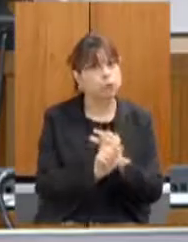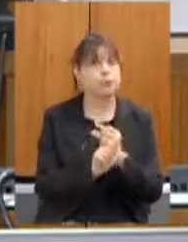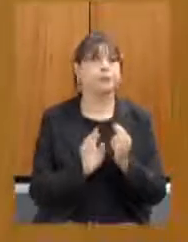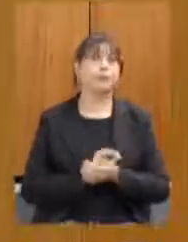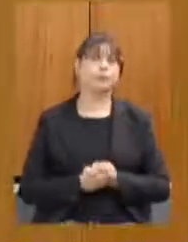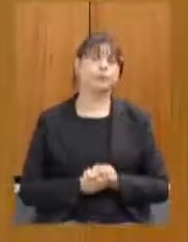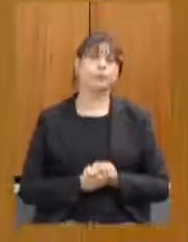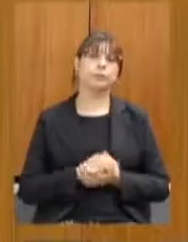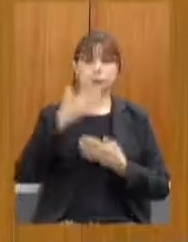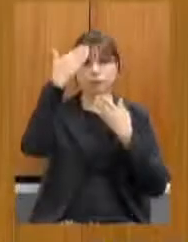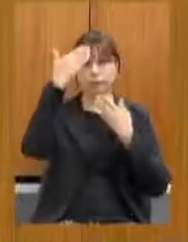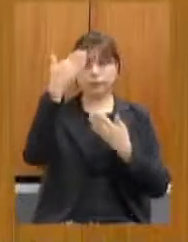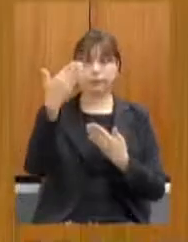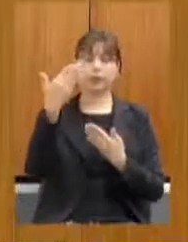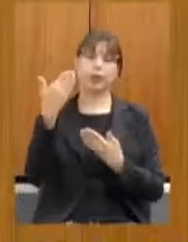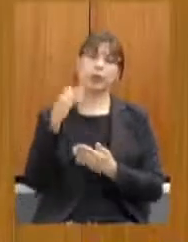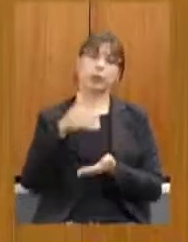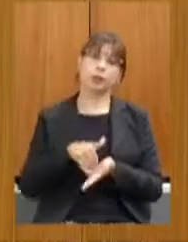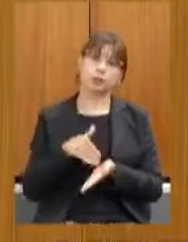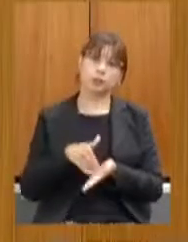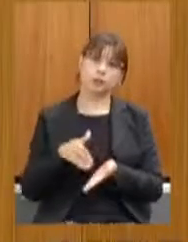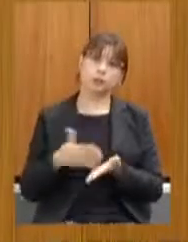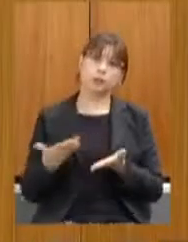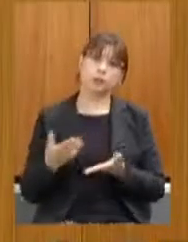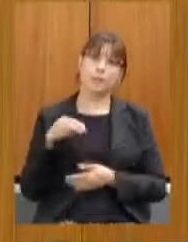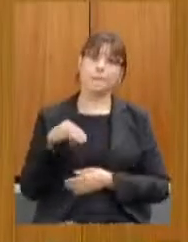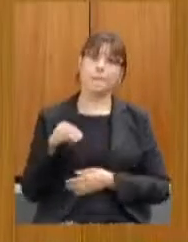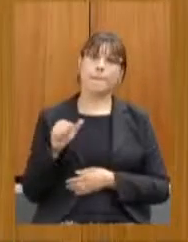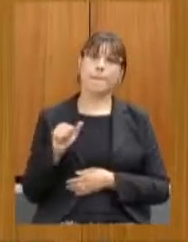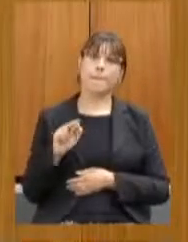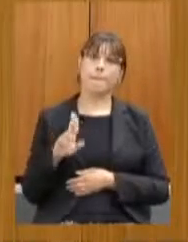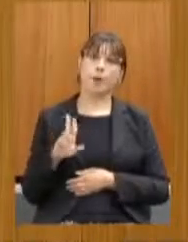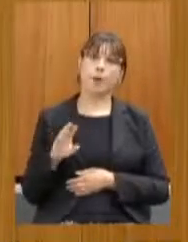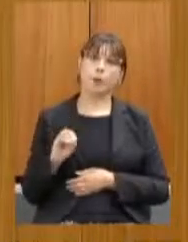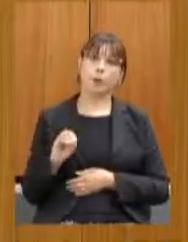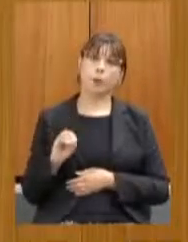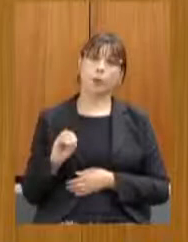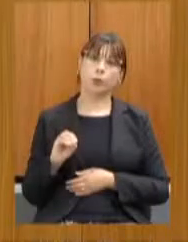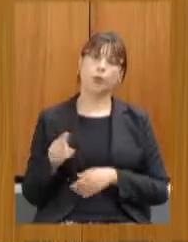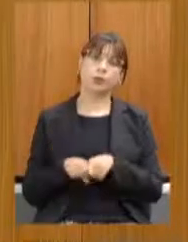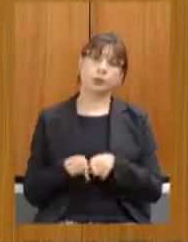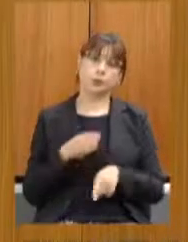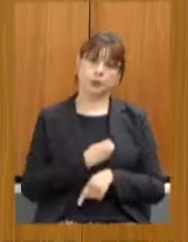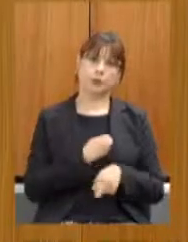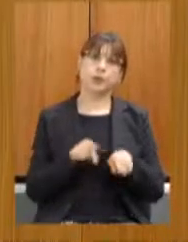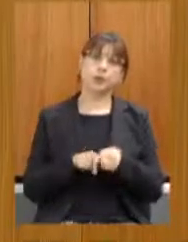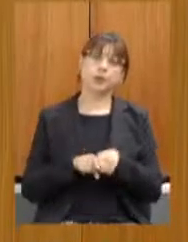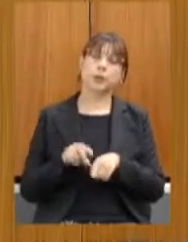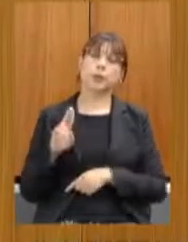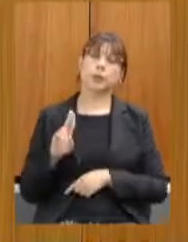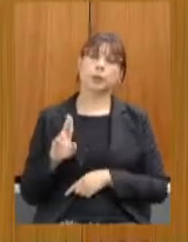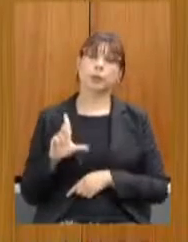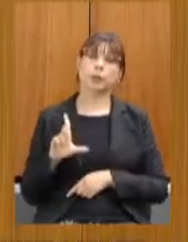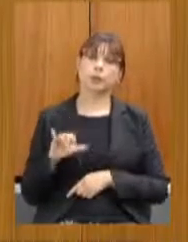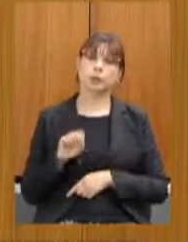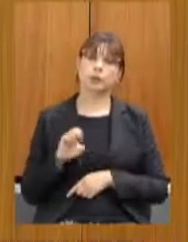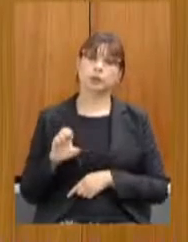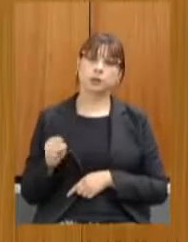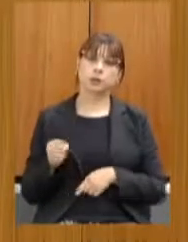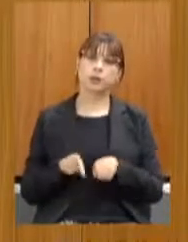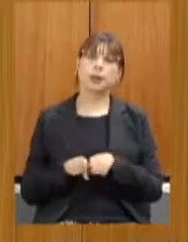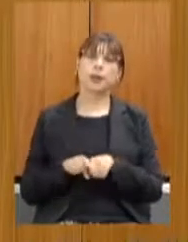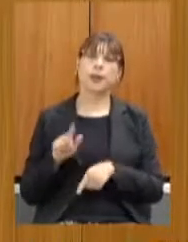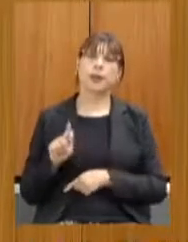obrigado secretário e o registro a presença do deputado Mauro Tramonte do Deputado Ulysses Gomes e do deputado Guilherme